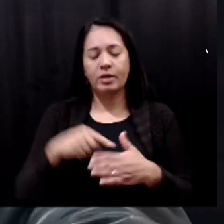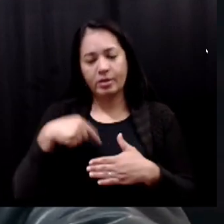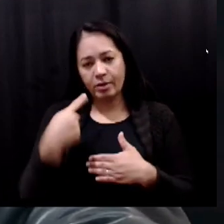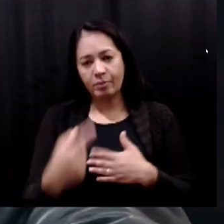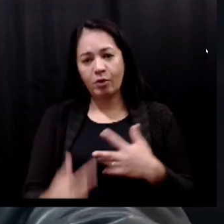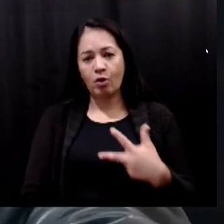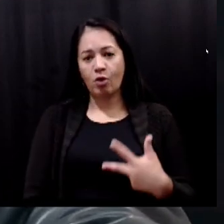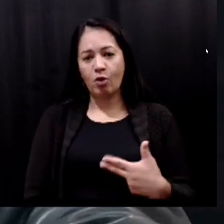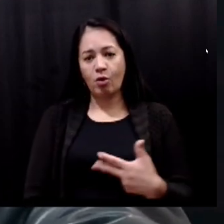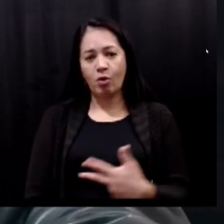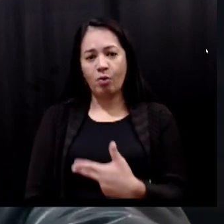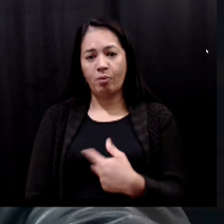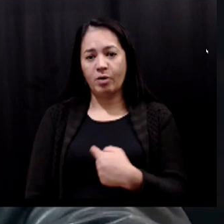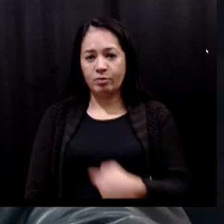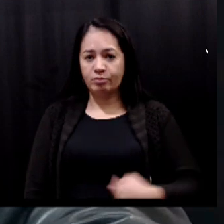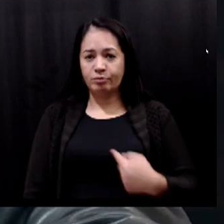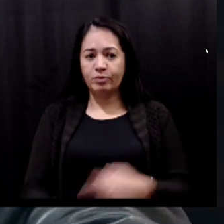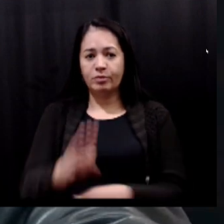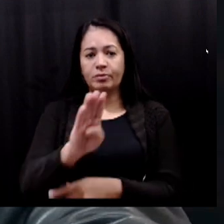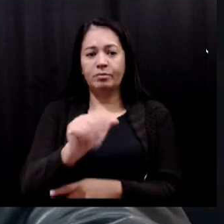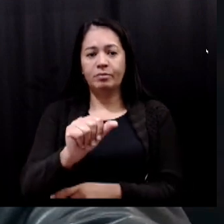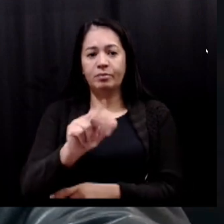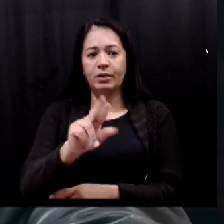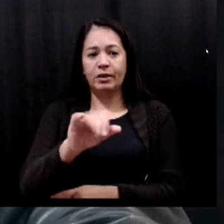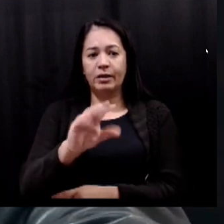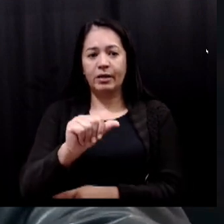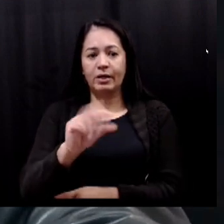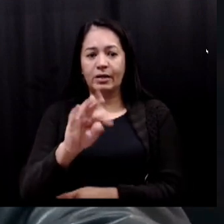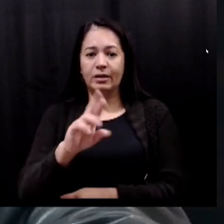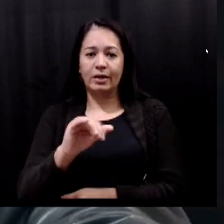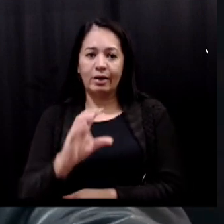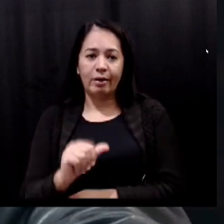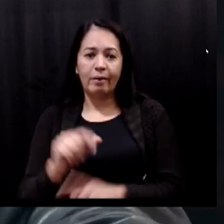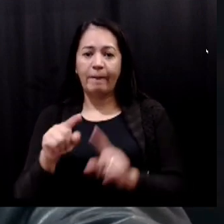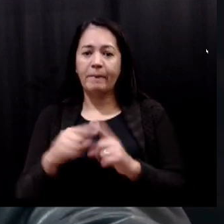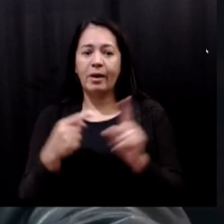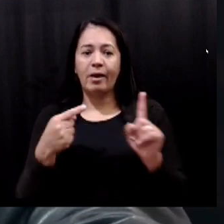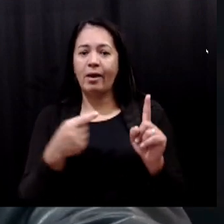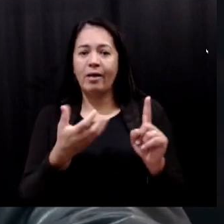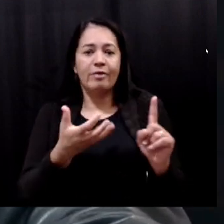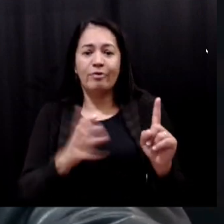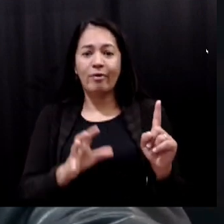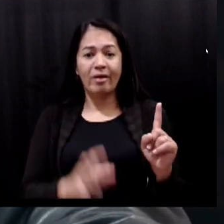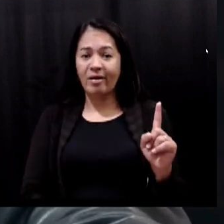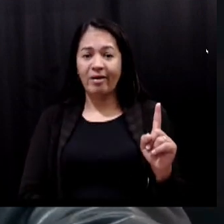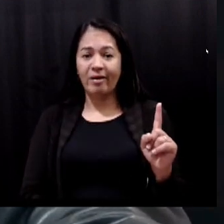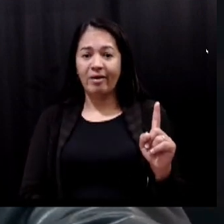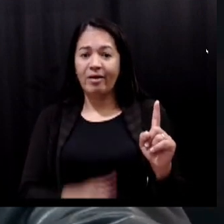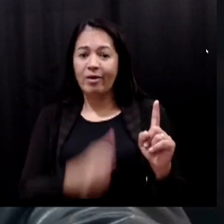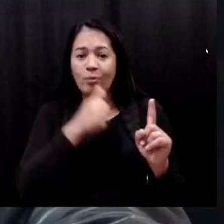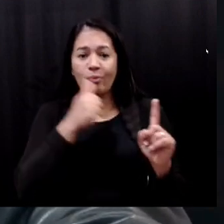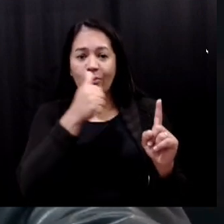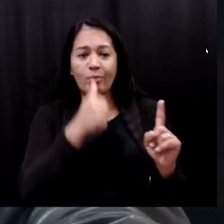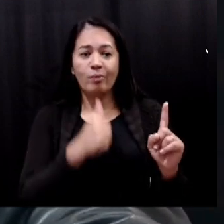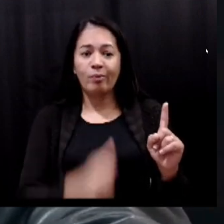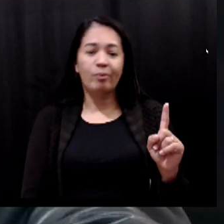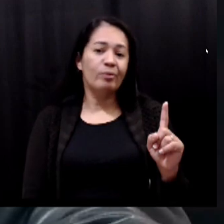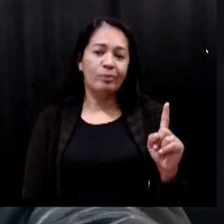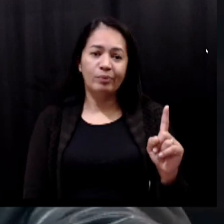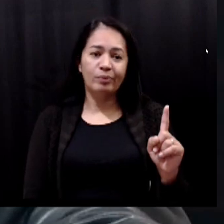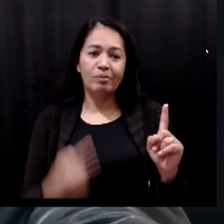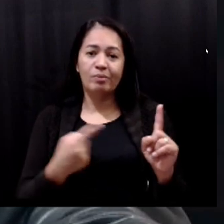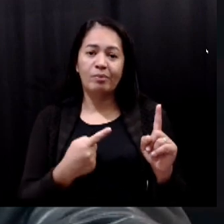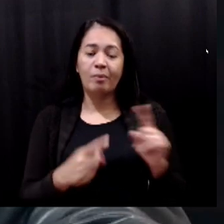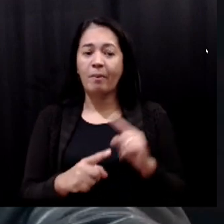Bariátrica. bariátrica, né? Mas ela não queria fazer a dieta, porque isso implicaria